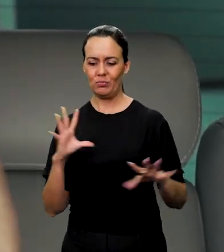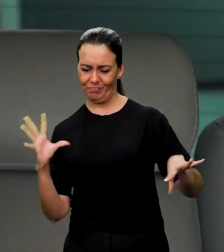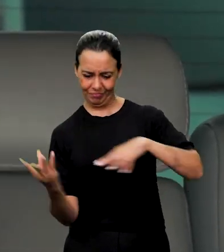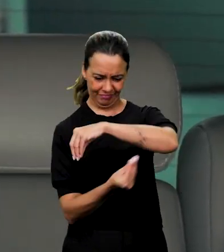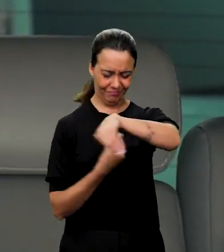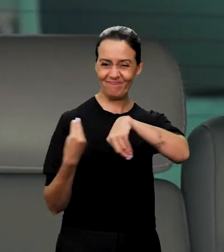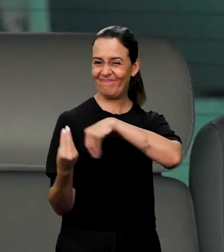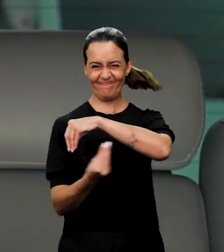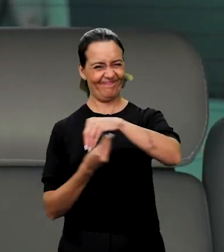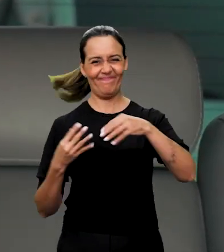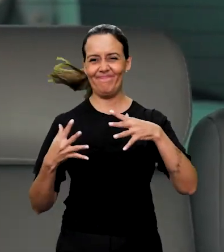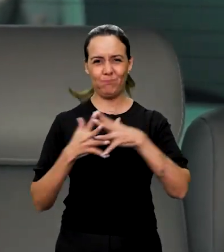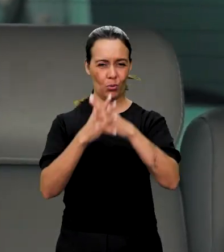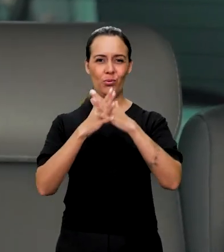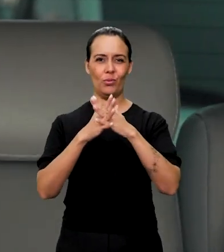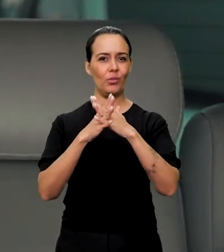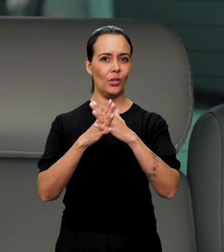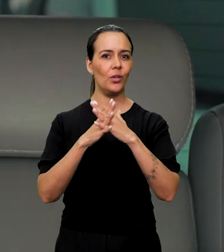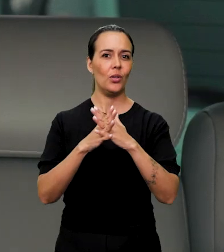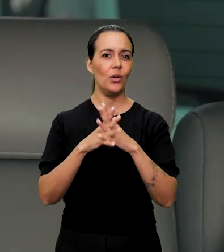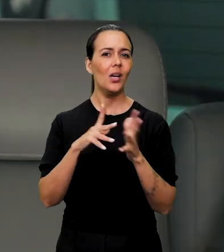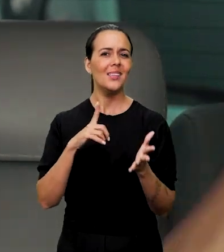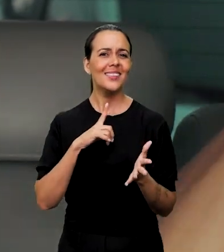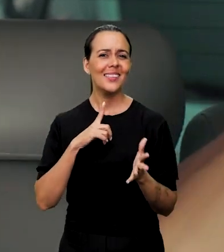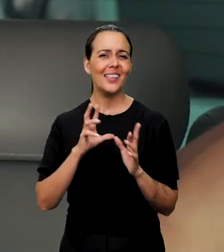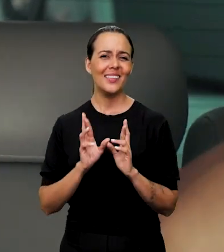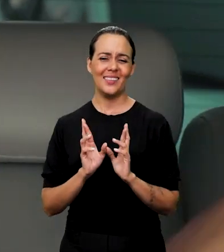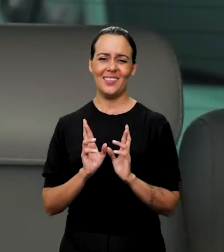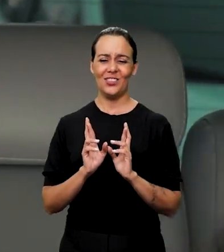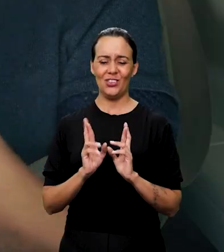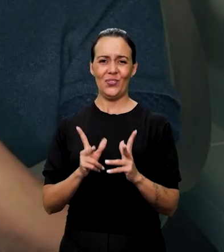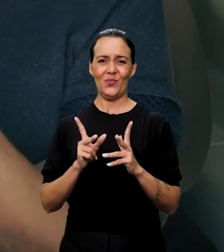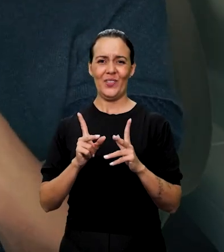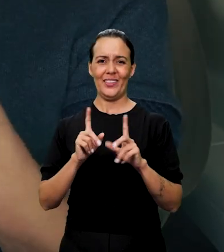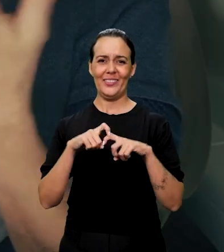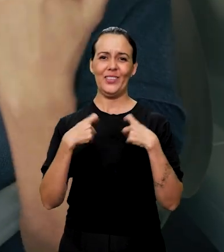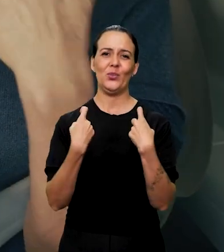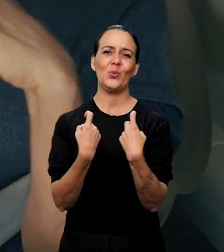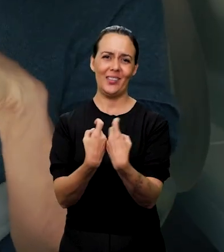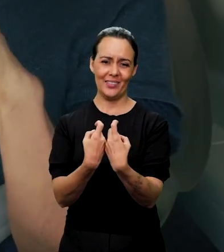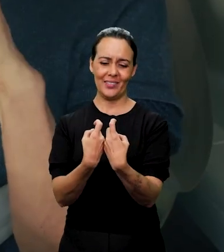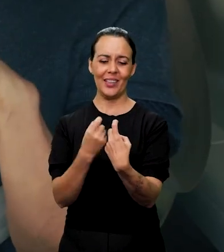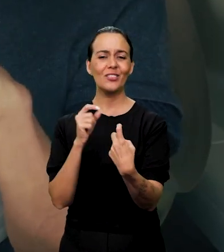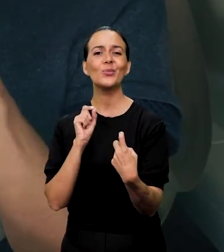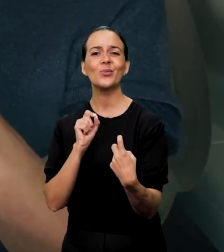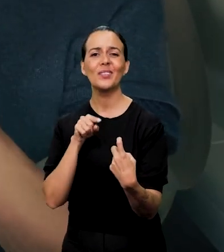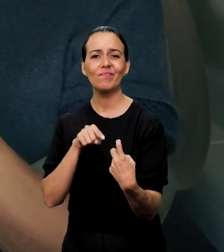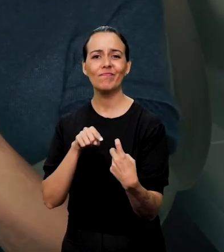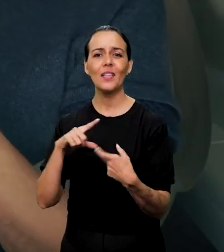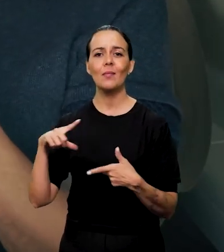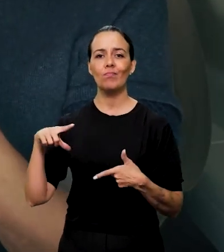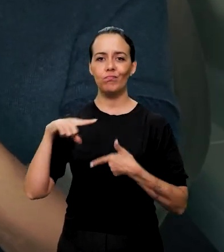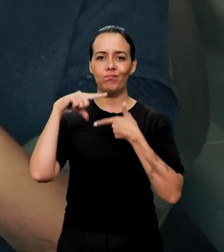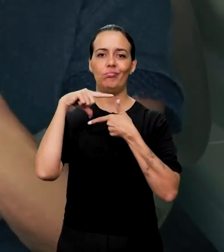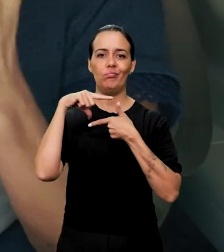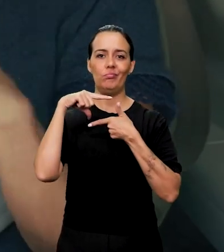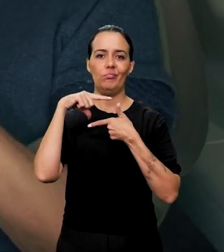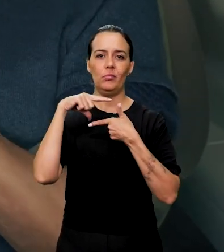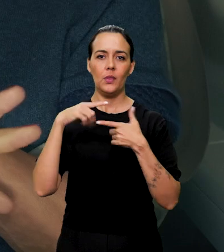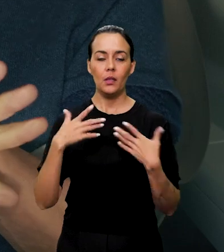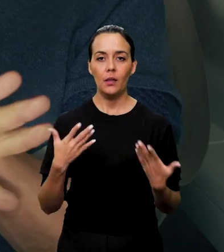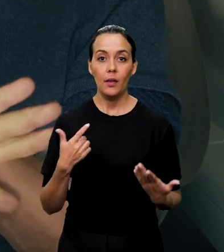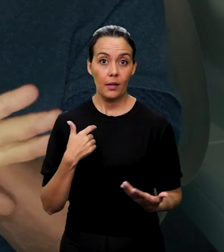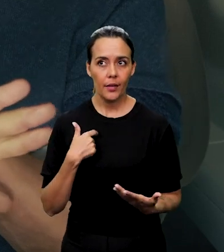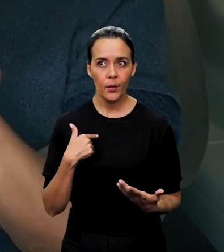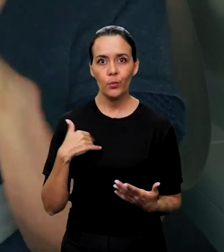gente ainda vai continuar fazendo com que a sexualidade seja esse tabu. Mas você vê que eu precisei chegar aos 50, porque também aí